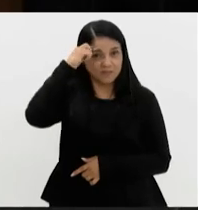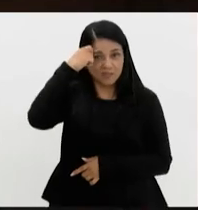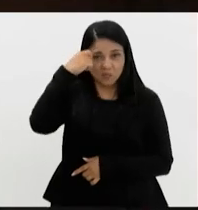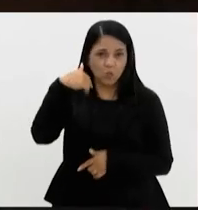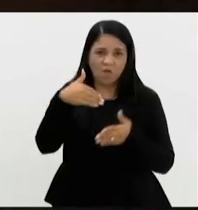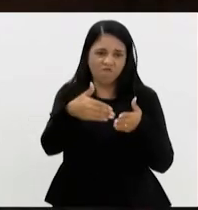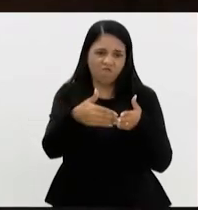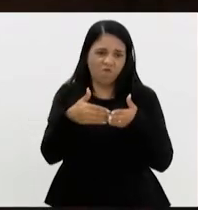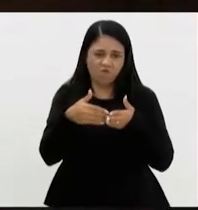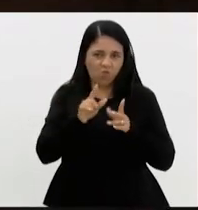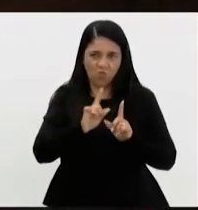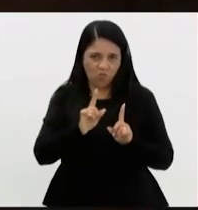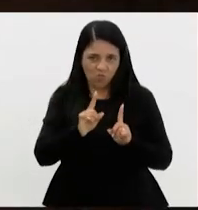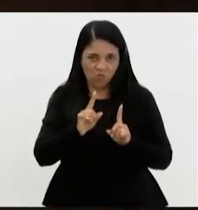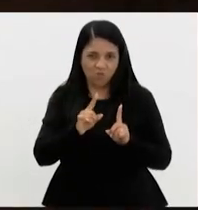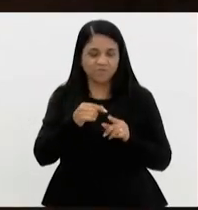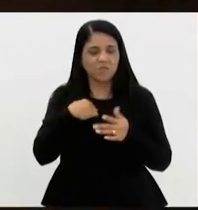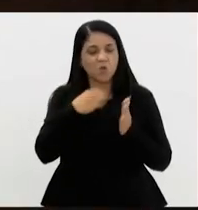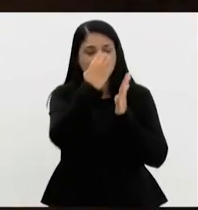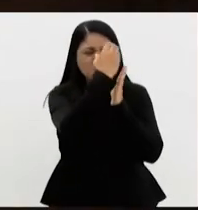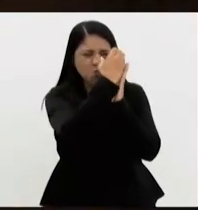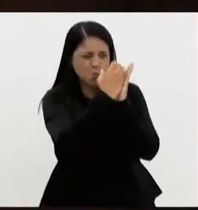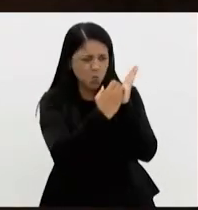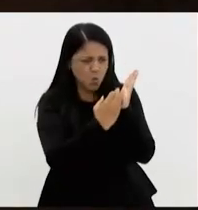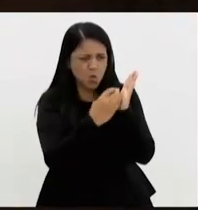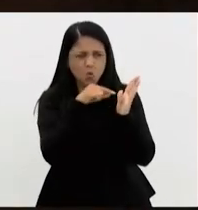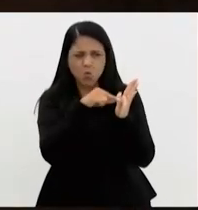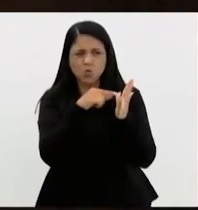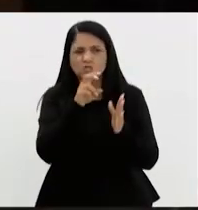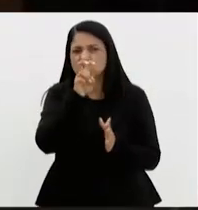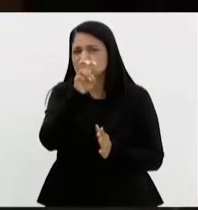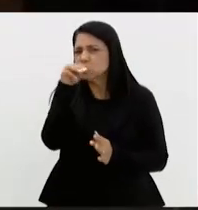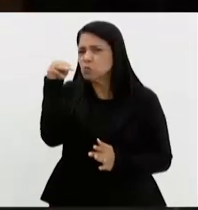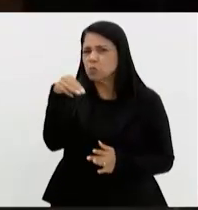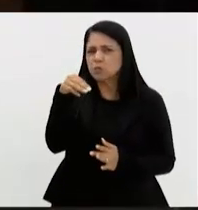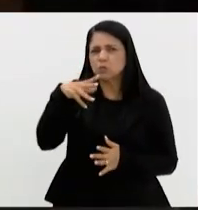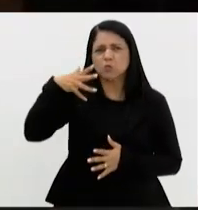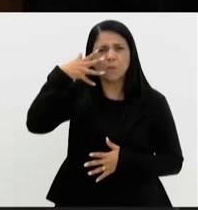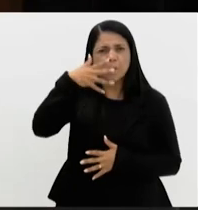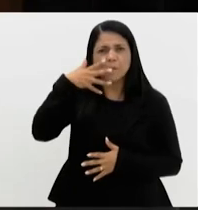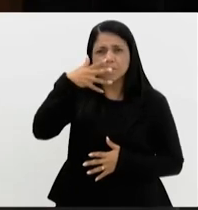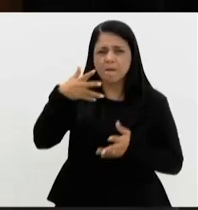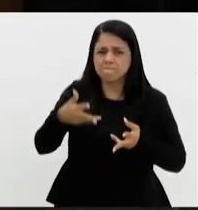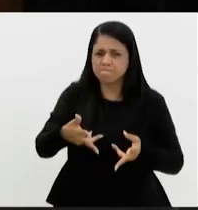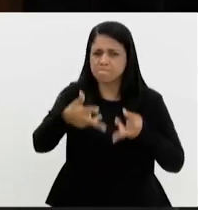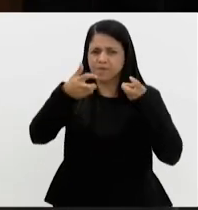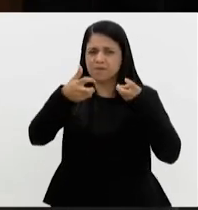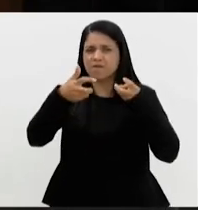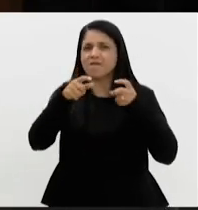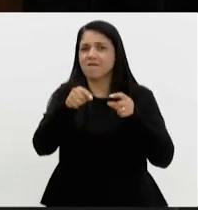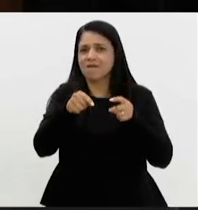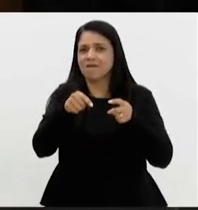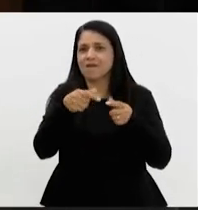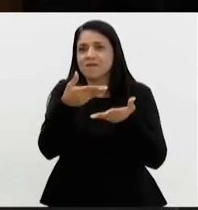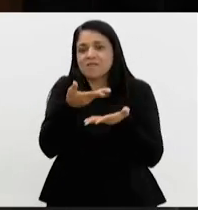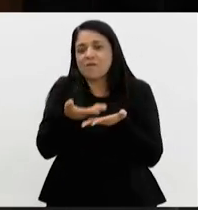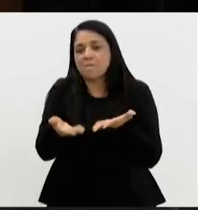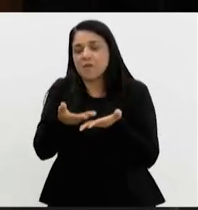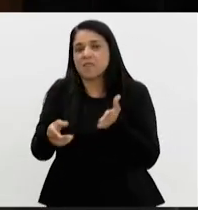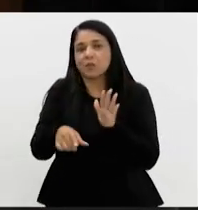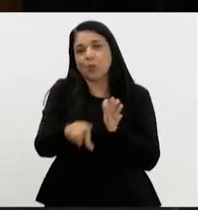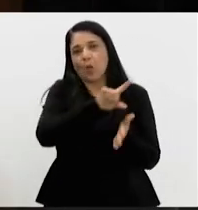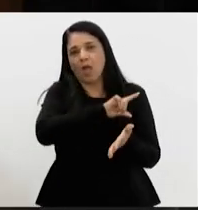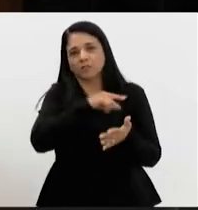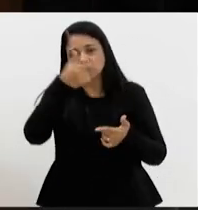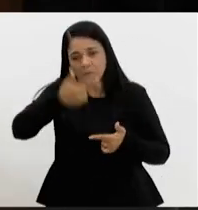favor basta olhar os seus currículos basta ouve 5 minutos da fala de vocês para saber o quanto a gente estava perdendo de não terem